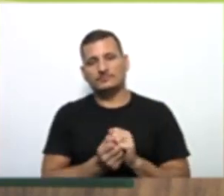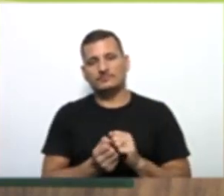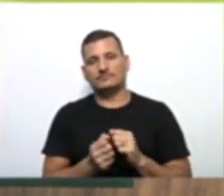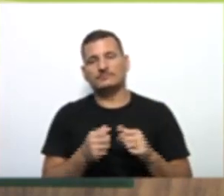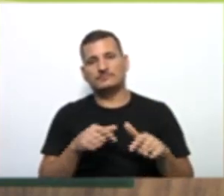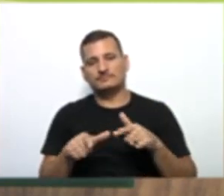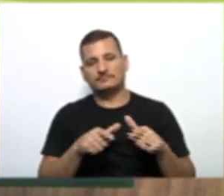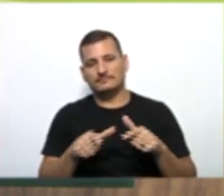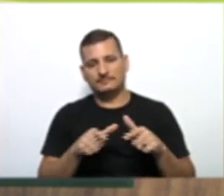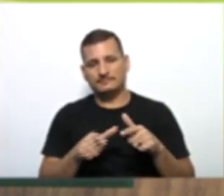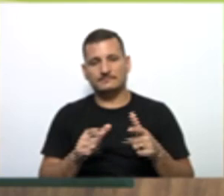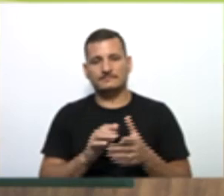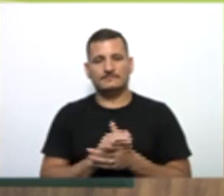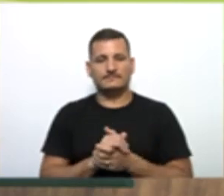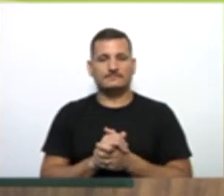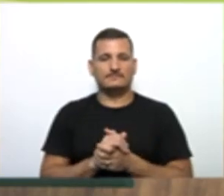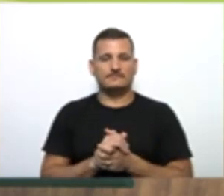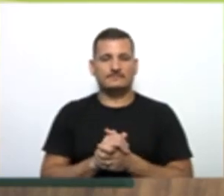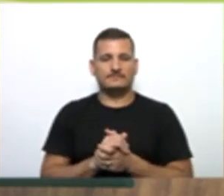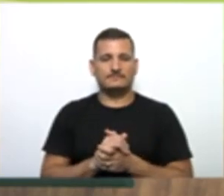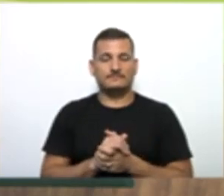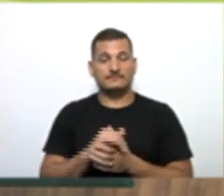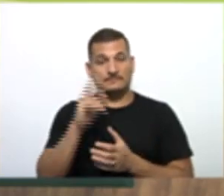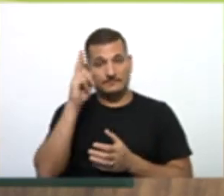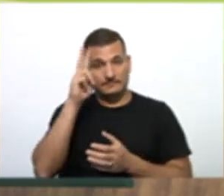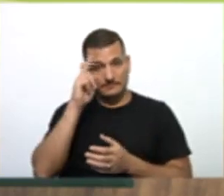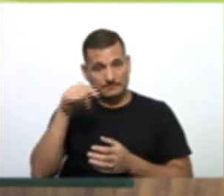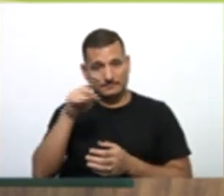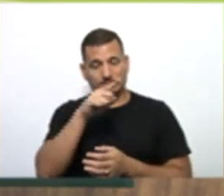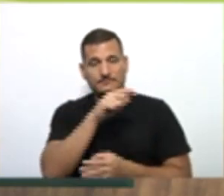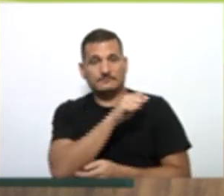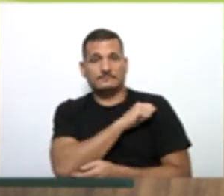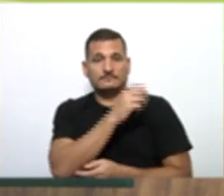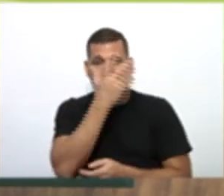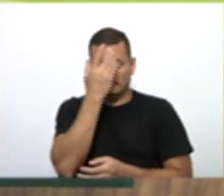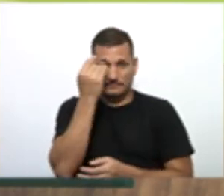disciplina e, mais uma vez, lembrar os alunos não esquecerem da